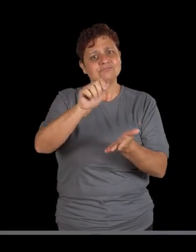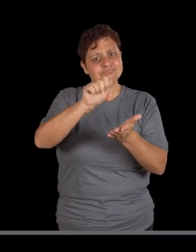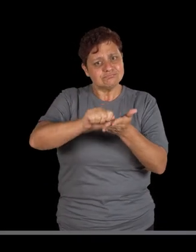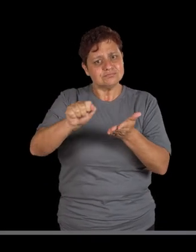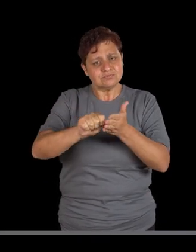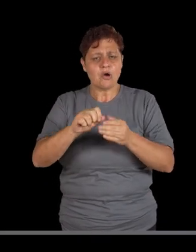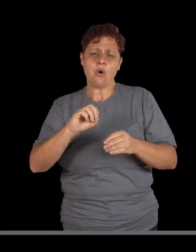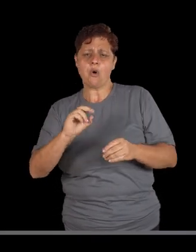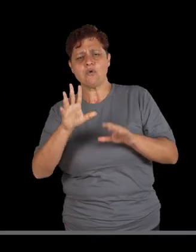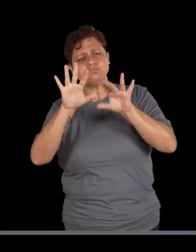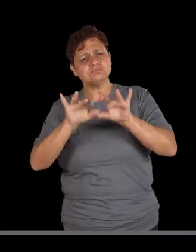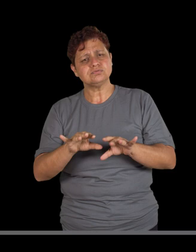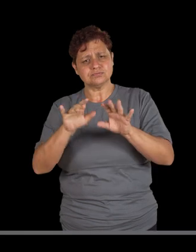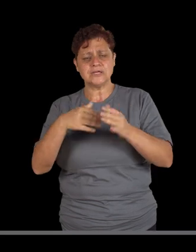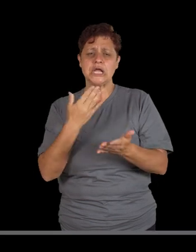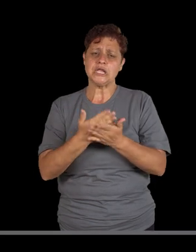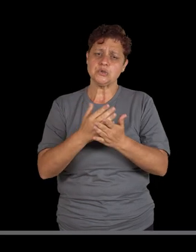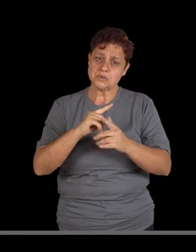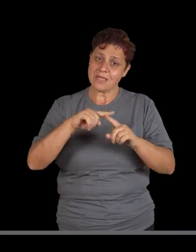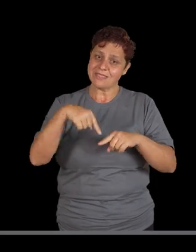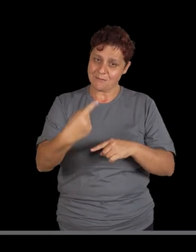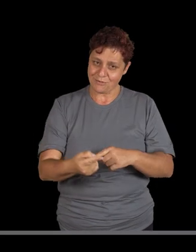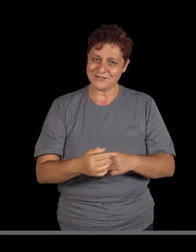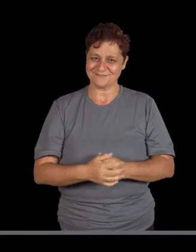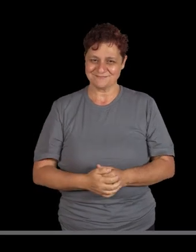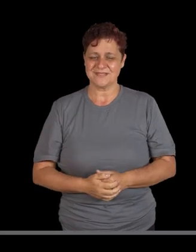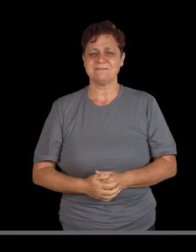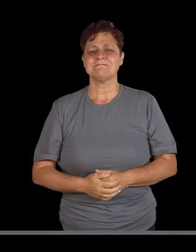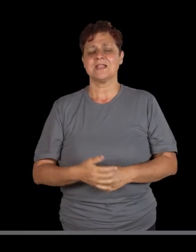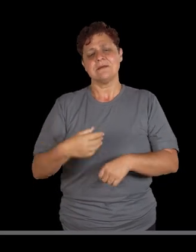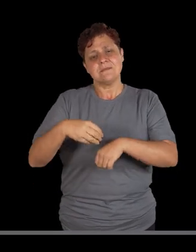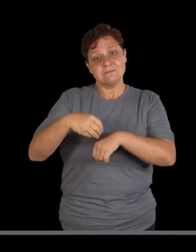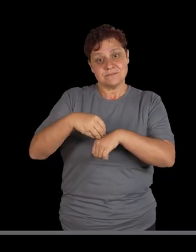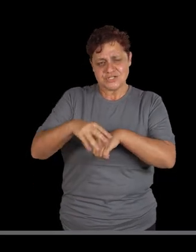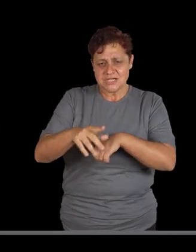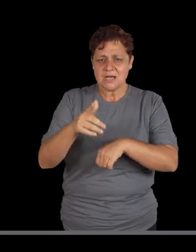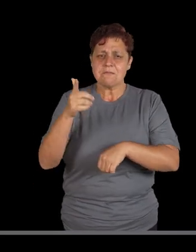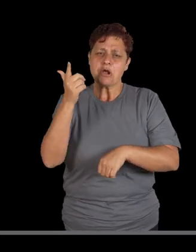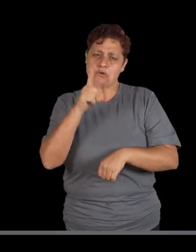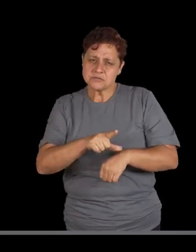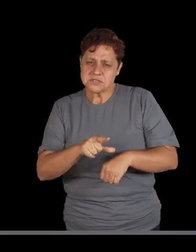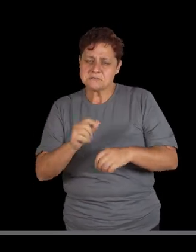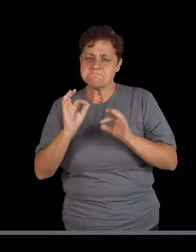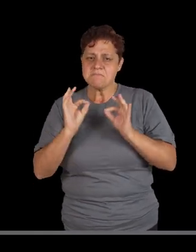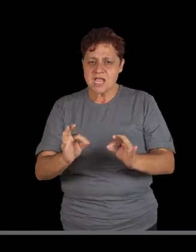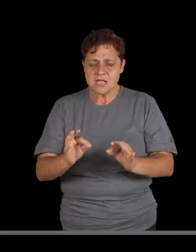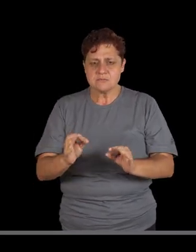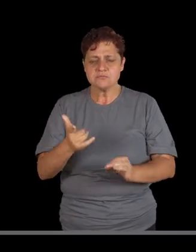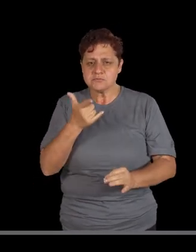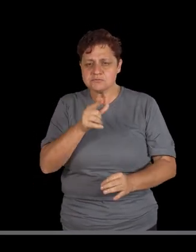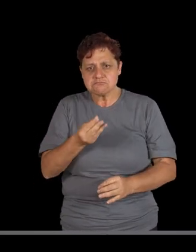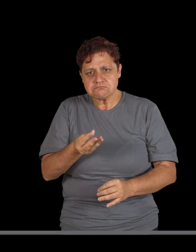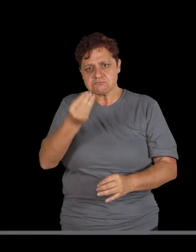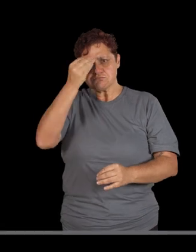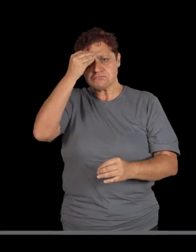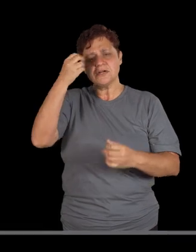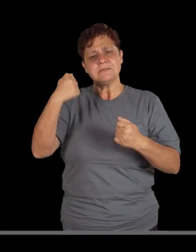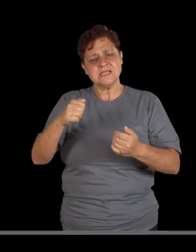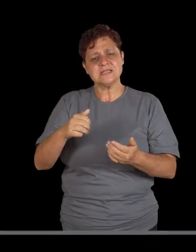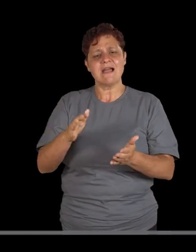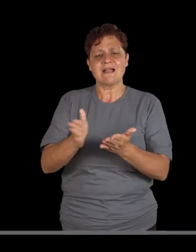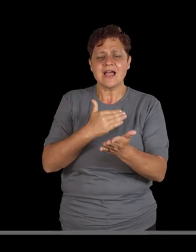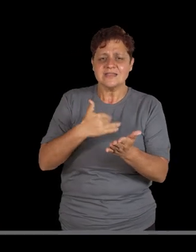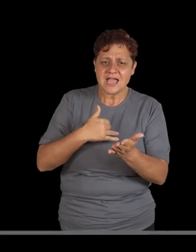fazer o seu estudo aí. Mais uma dica. Pra essas dicas funcionarem, você vai ter que pegar um caderno, um iPad, um bloco de